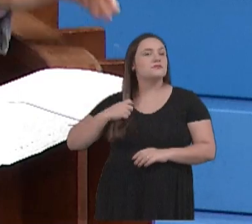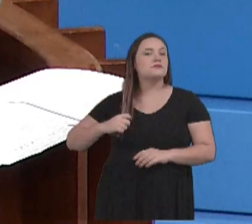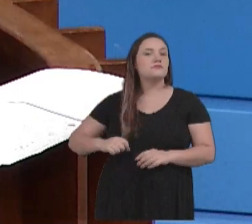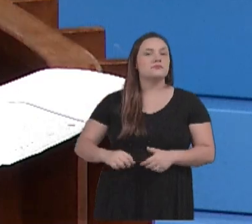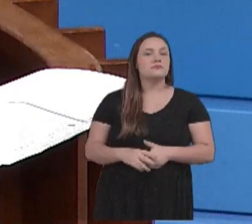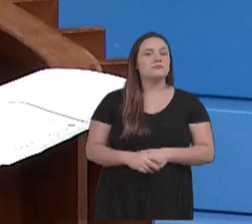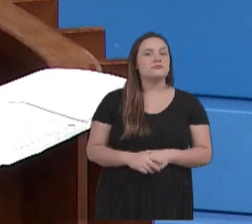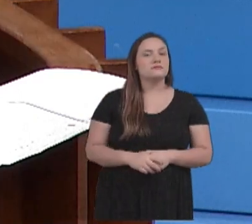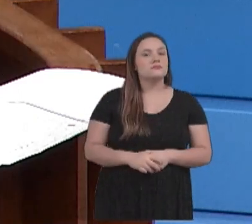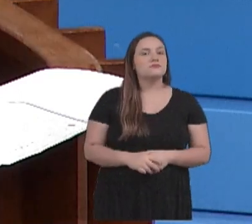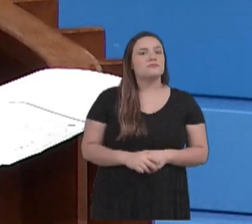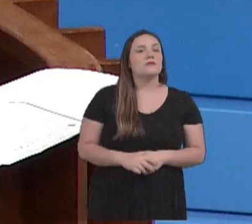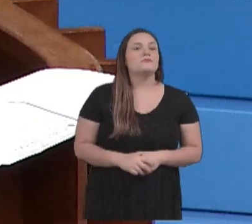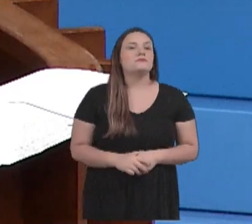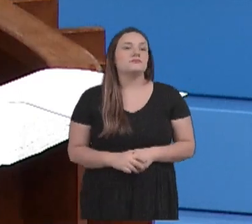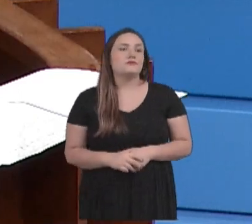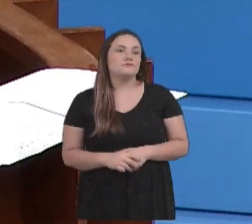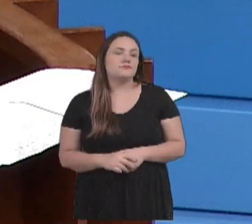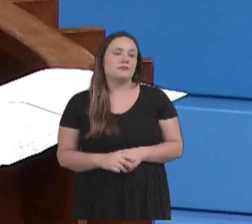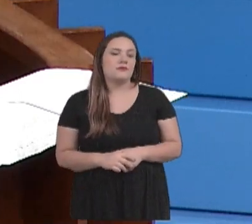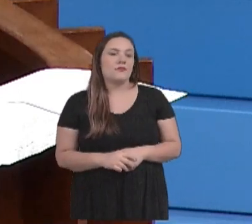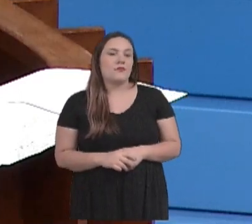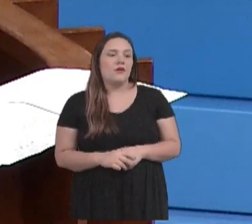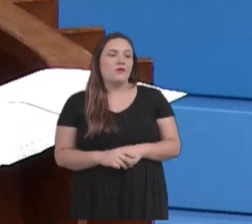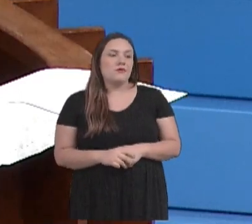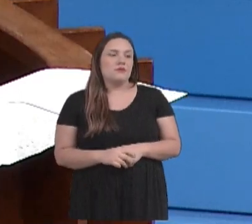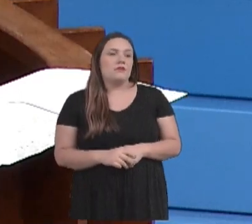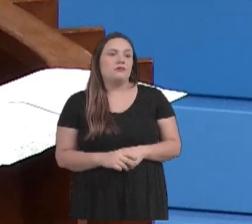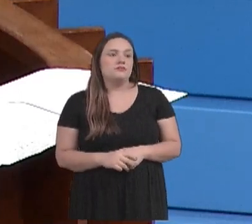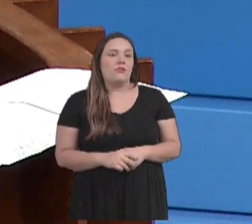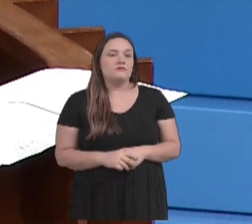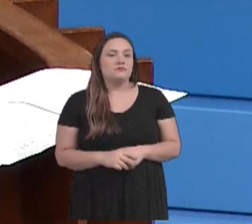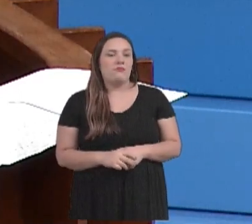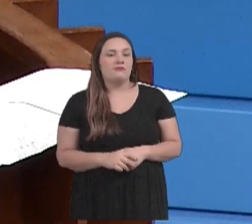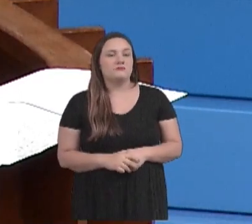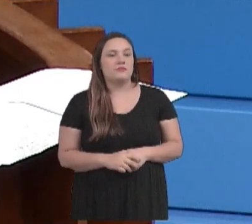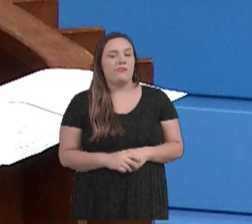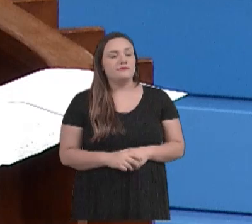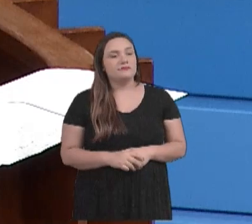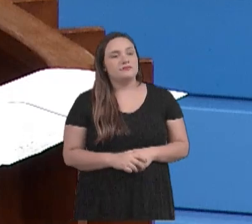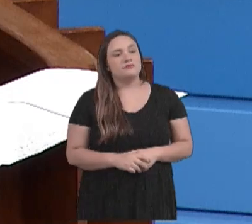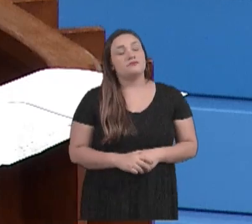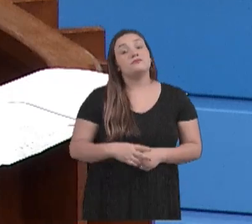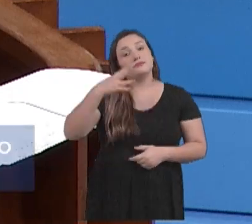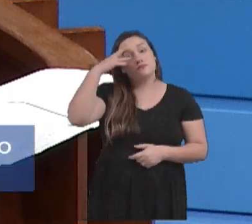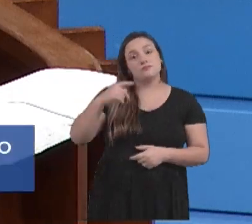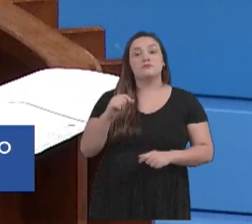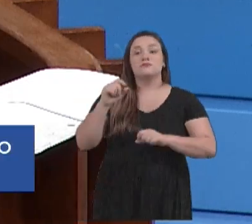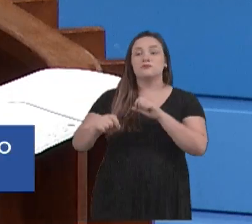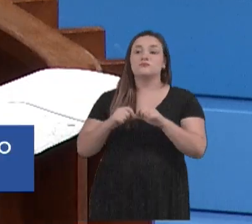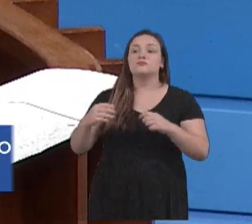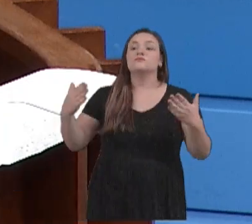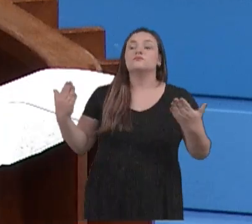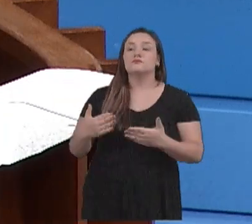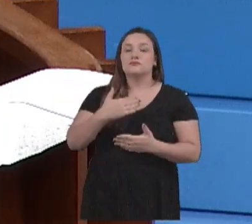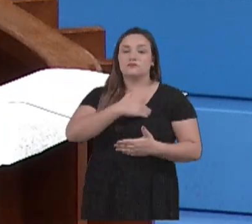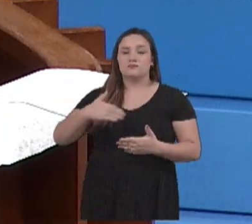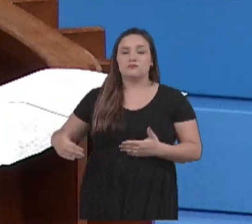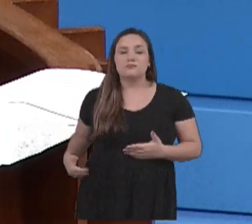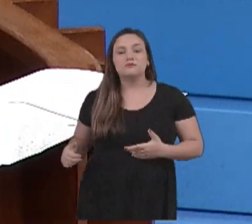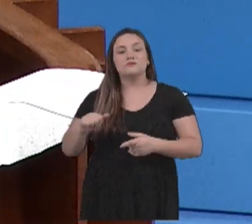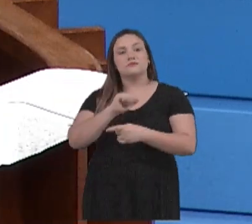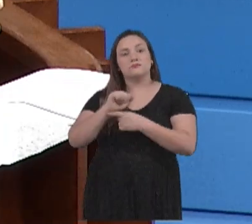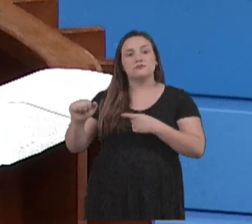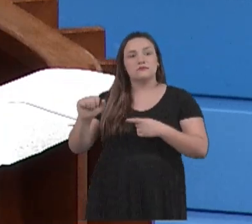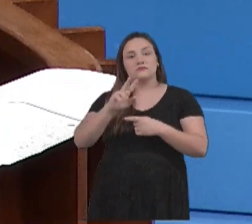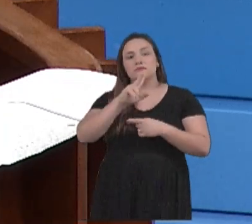Exatamente. Houve uma definição que a contribuição do Estado passa a